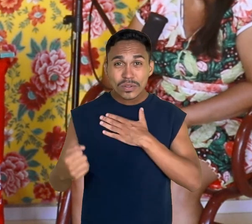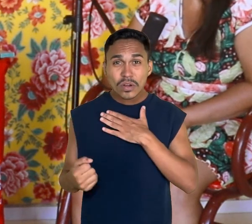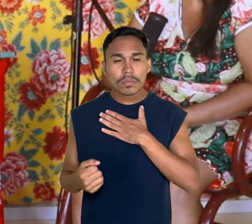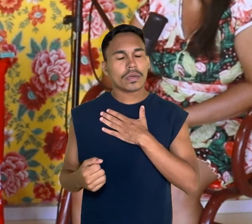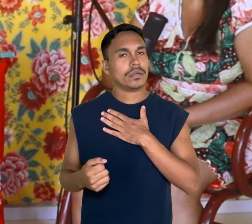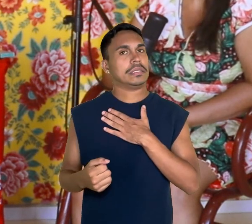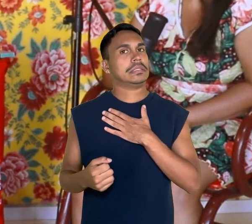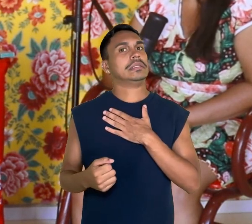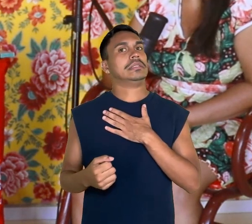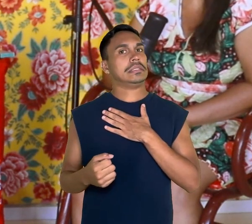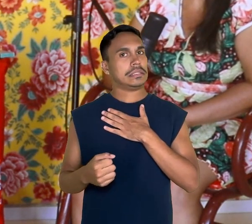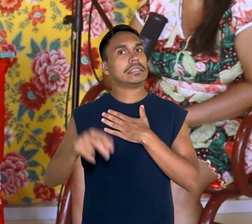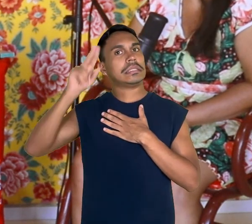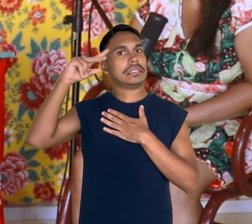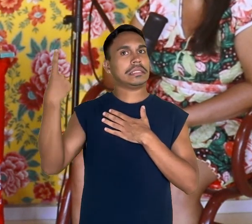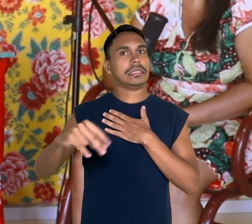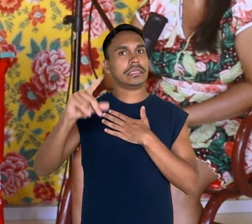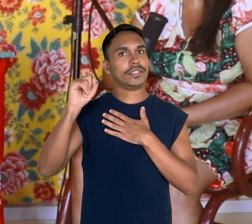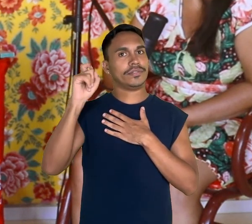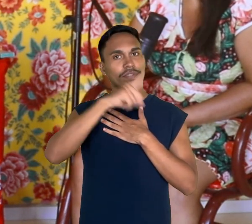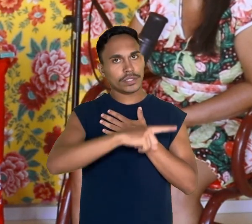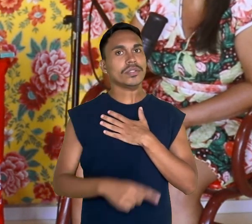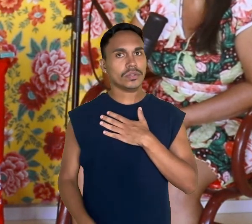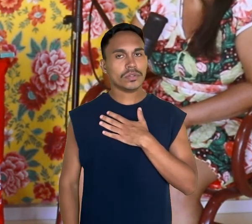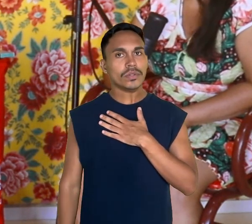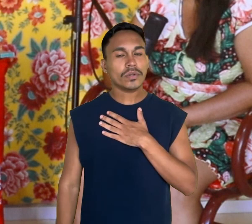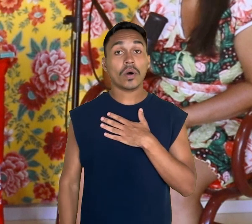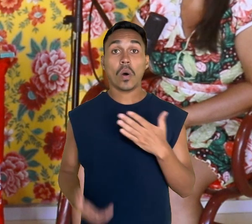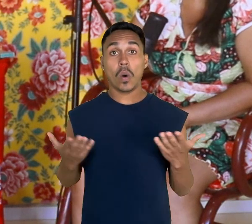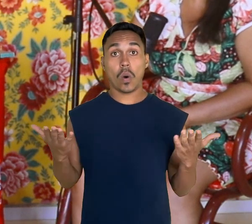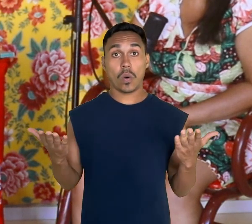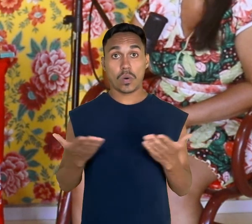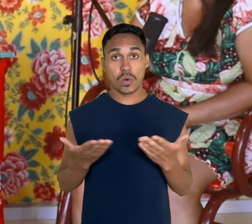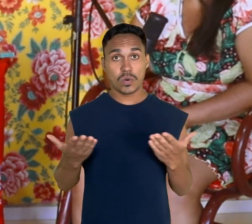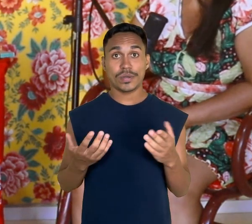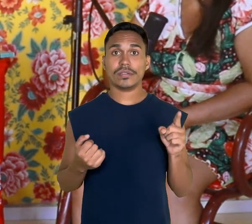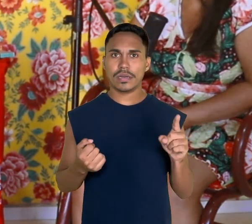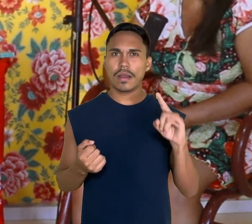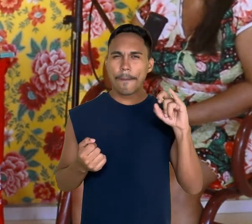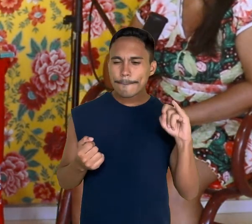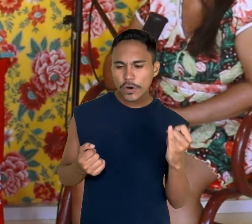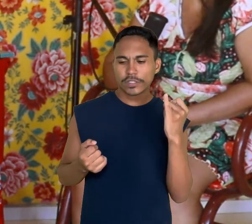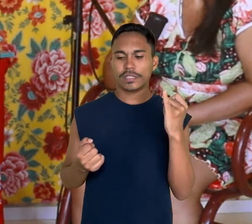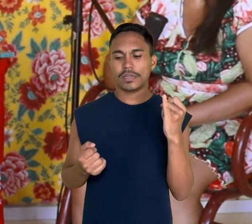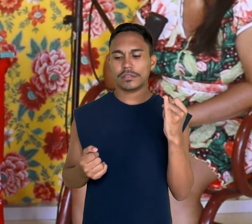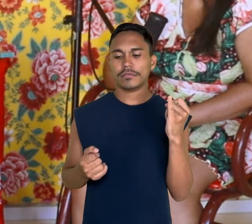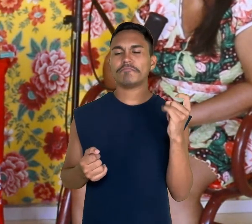meu nome, minha nega, aí o negócio desabava. Ainda hoje ele faz, quando ele